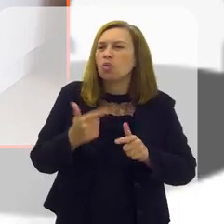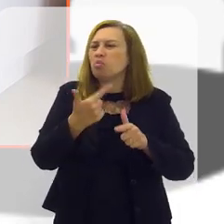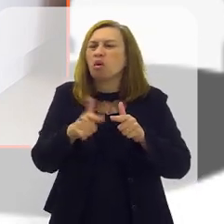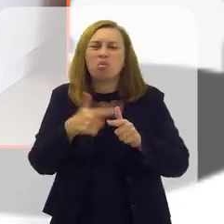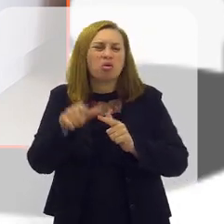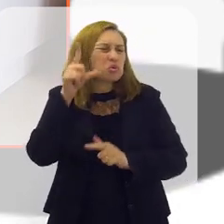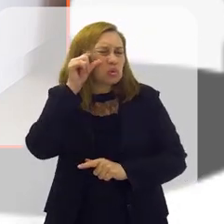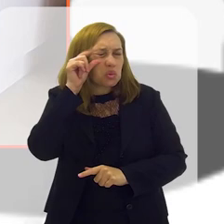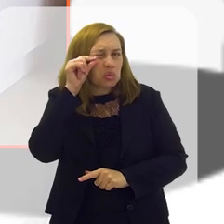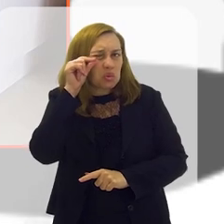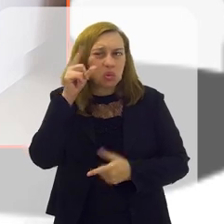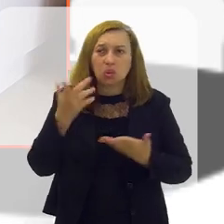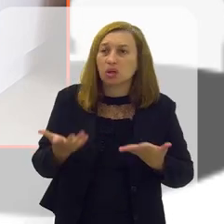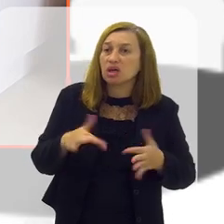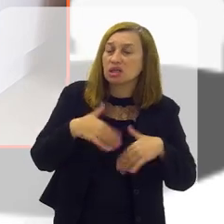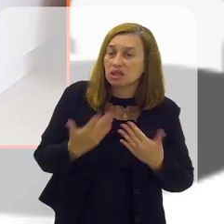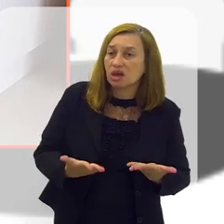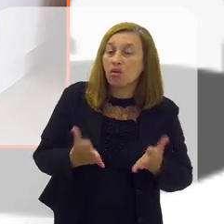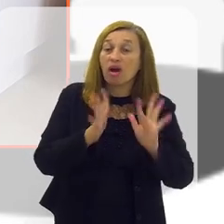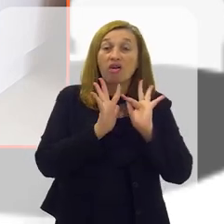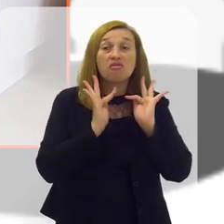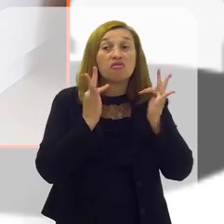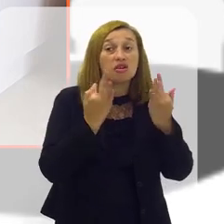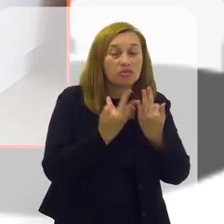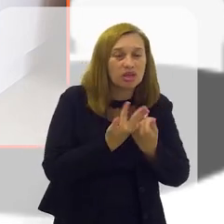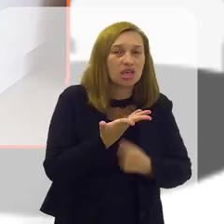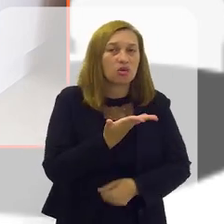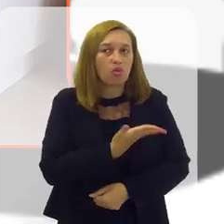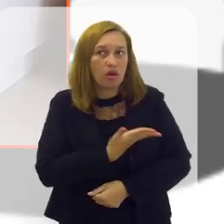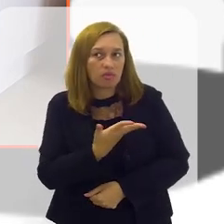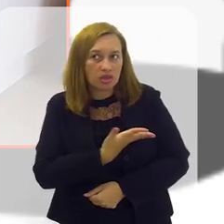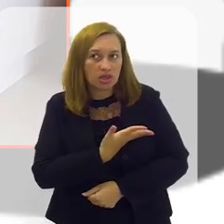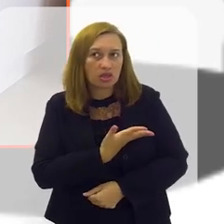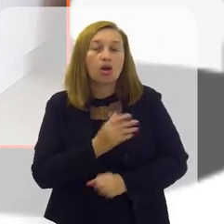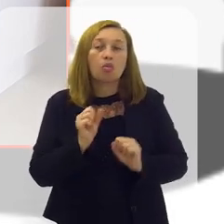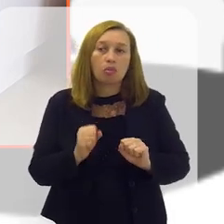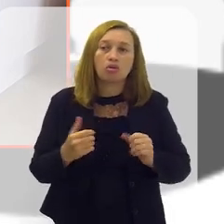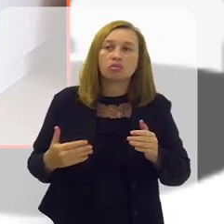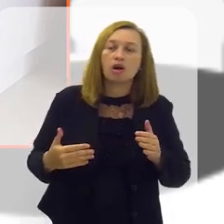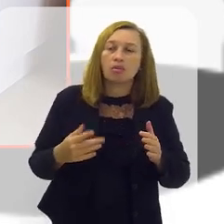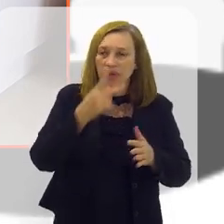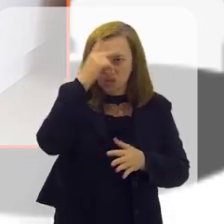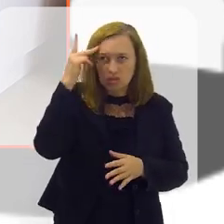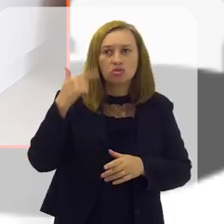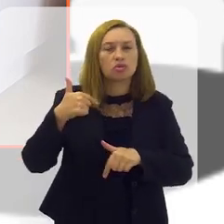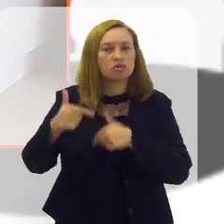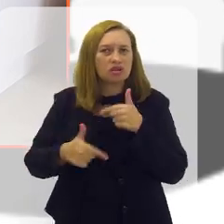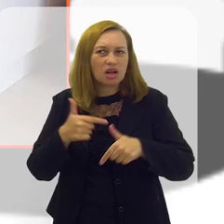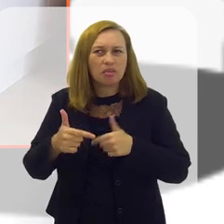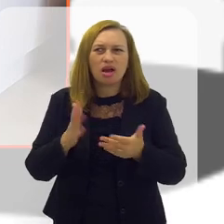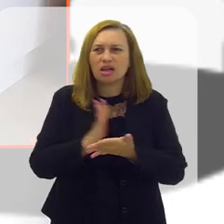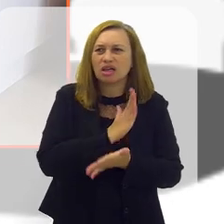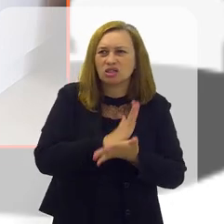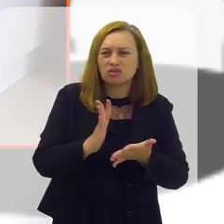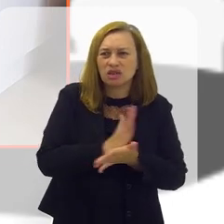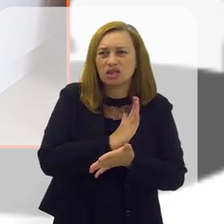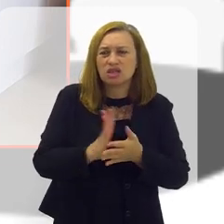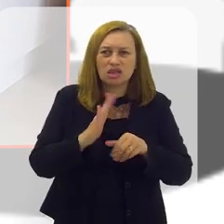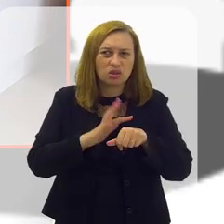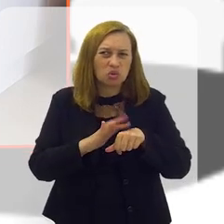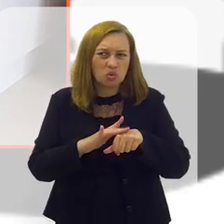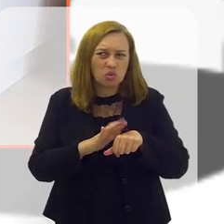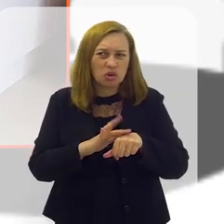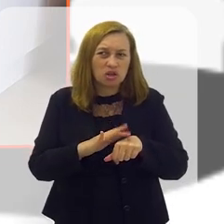com problema de sono. Então, o familiar, o amigo, pode ser até uma pessoa do trabalho, né? Muitas vezes as